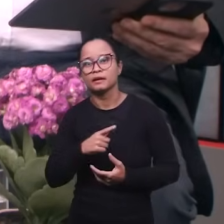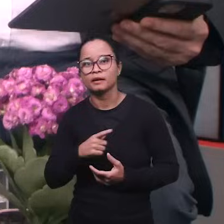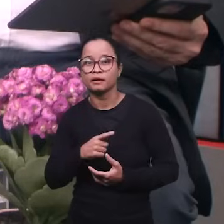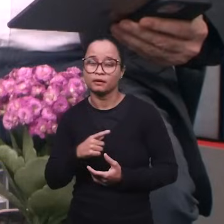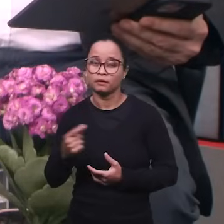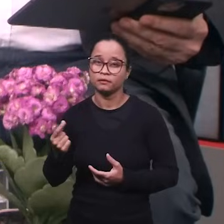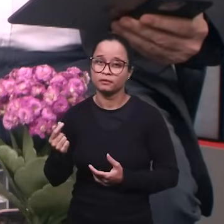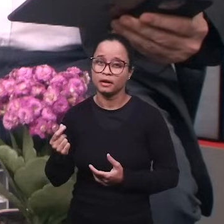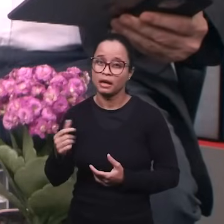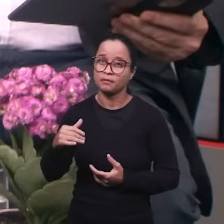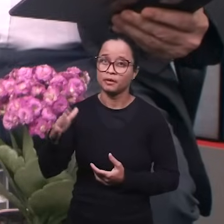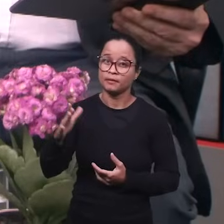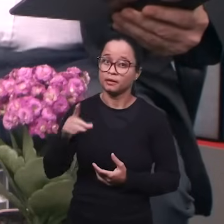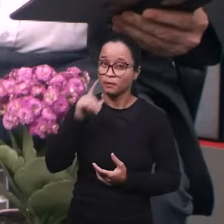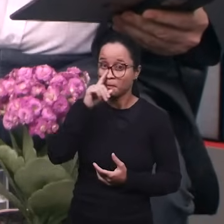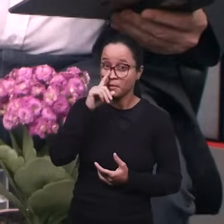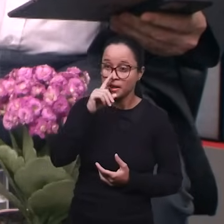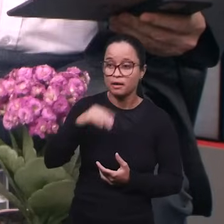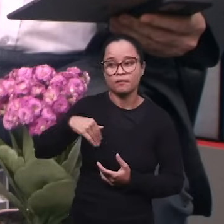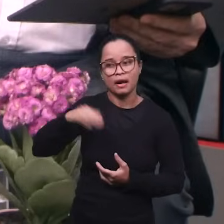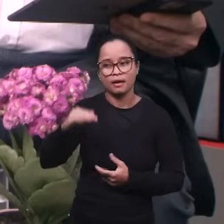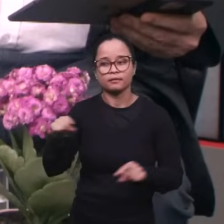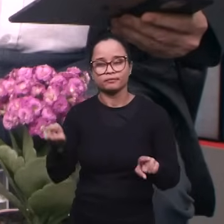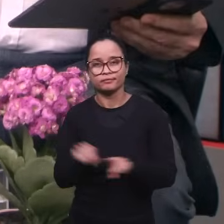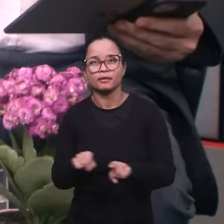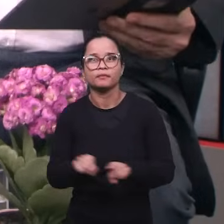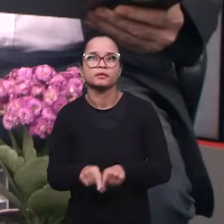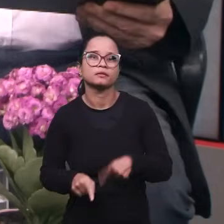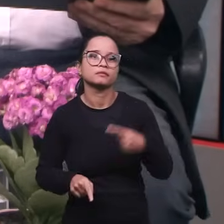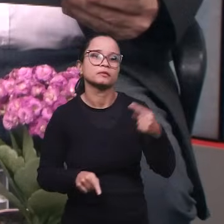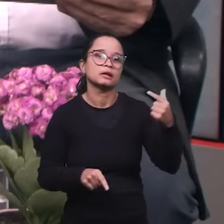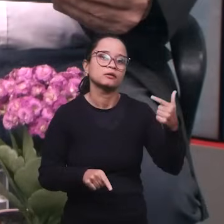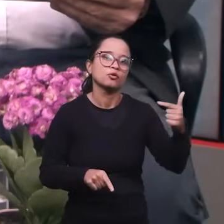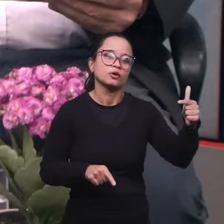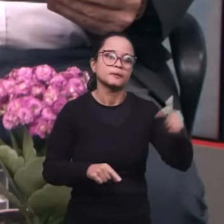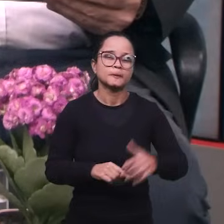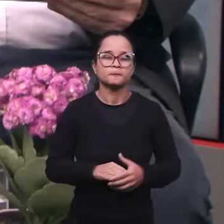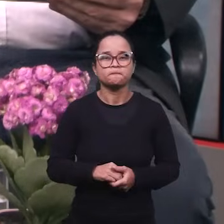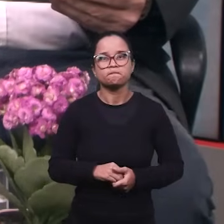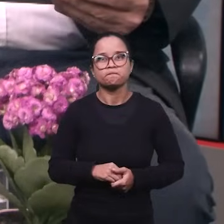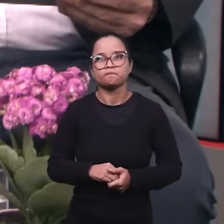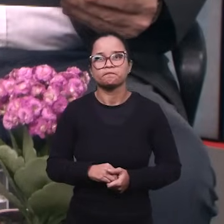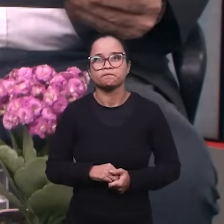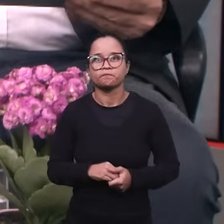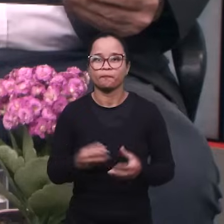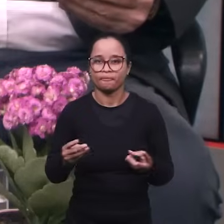uma receita maior, mas também tem um risco maior. Você vai para um mercado mais